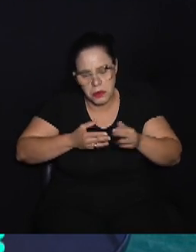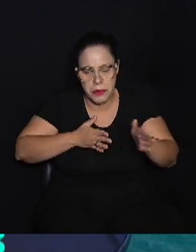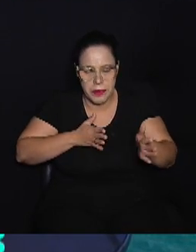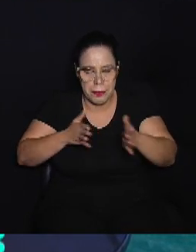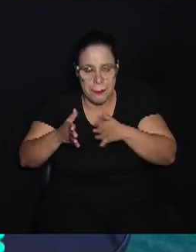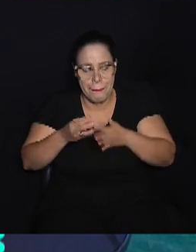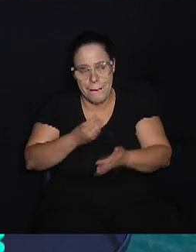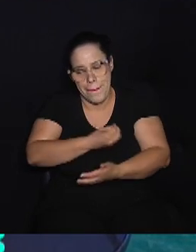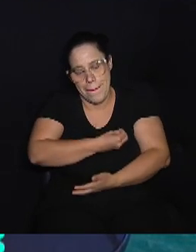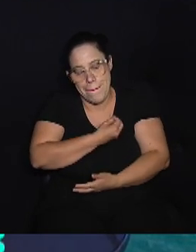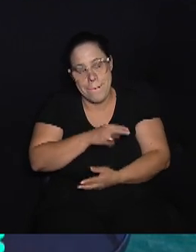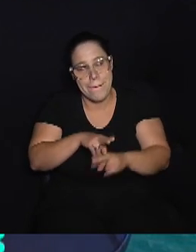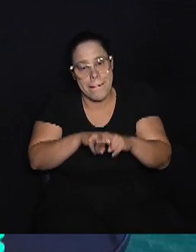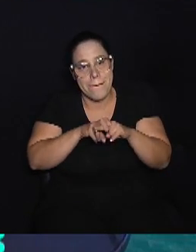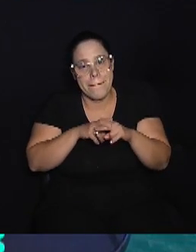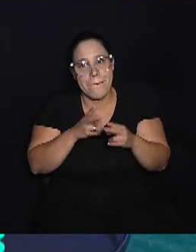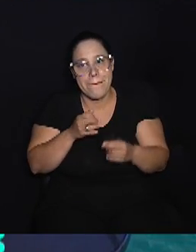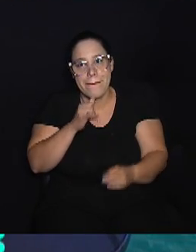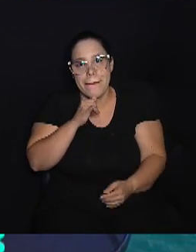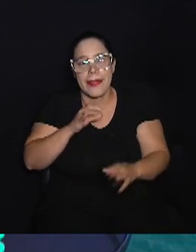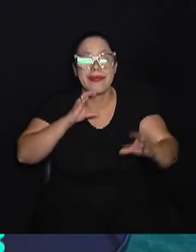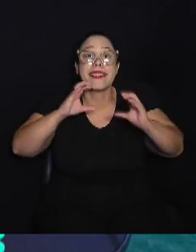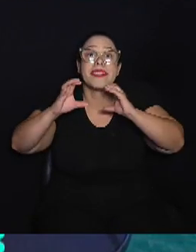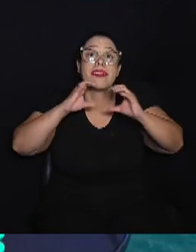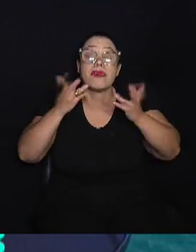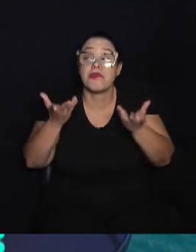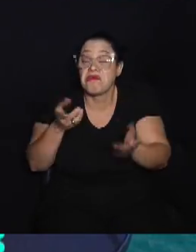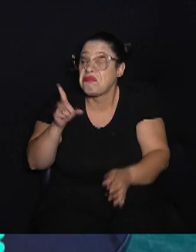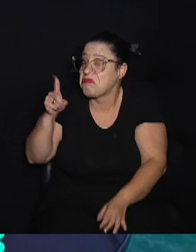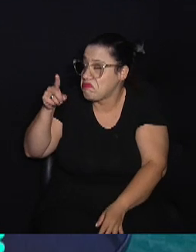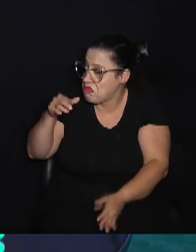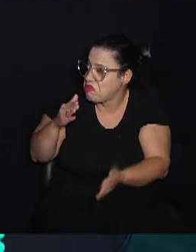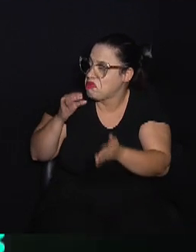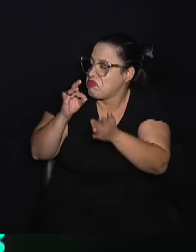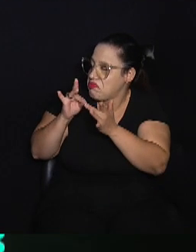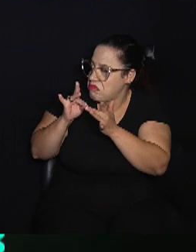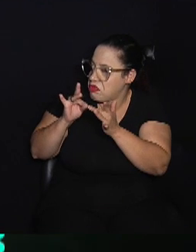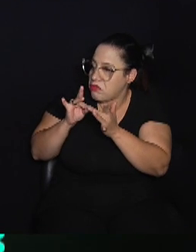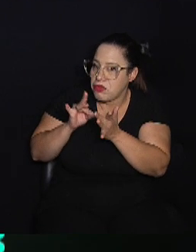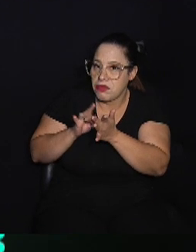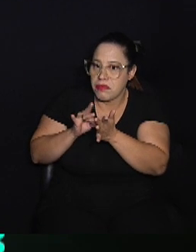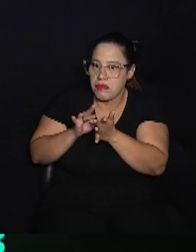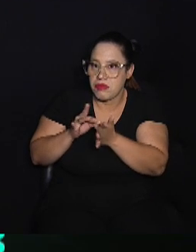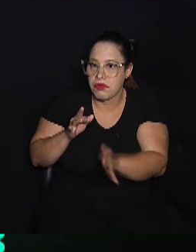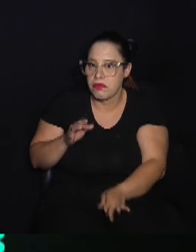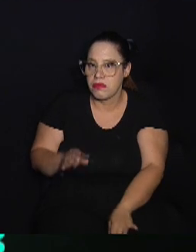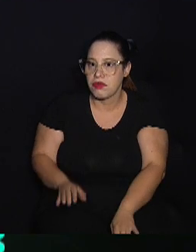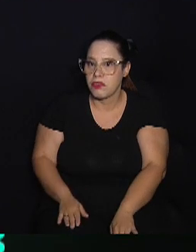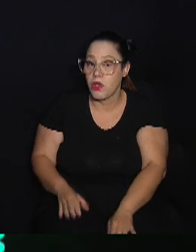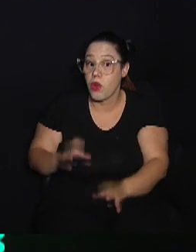a vida, né? Por exemplo, cantando, né? Sim, com certeza, né?